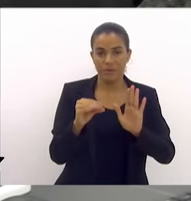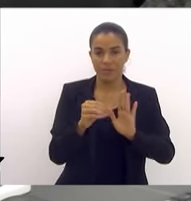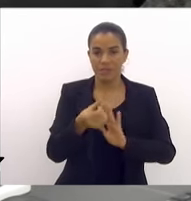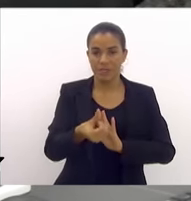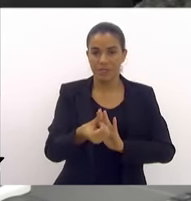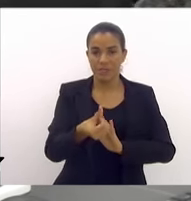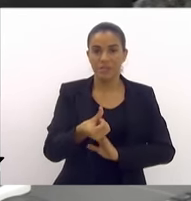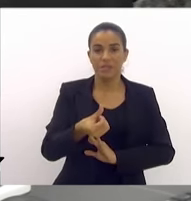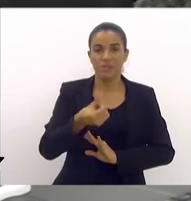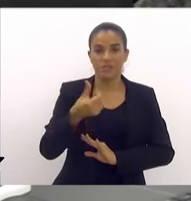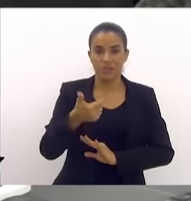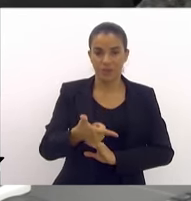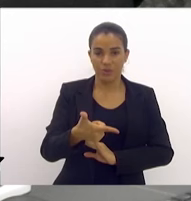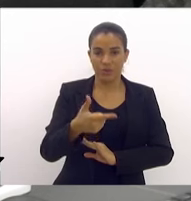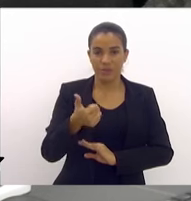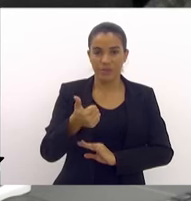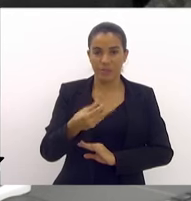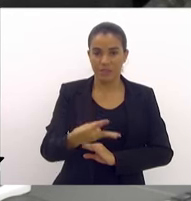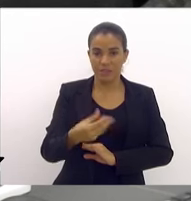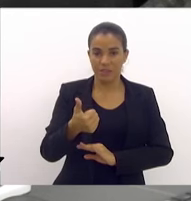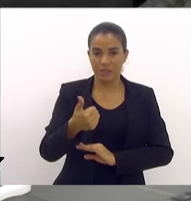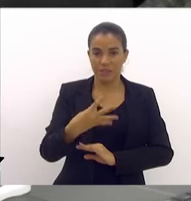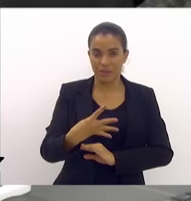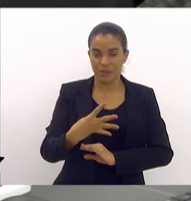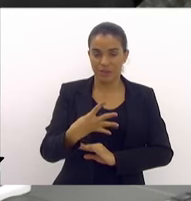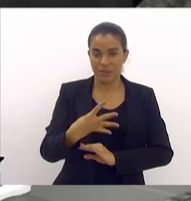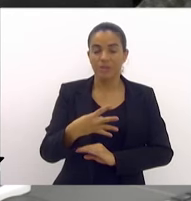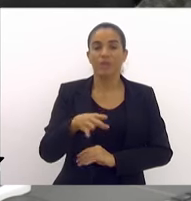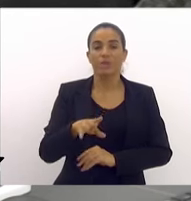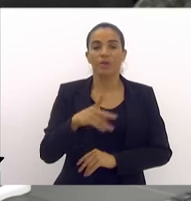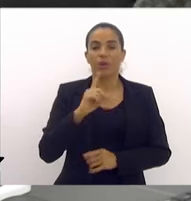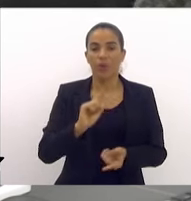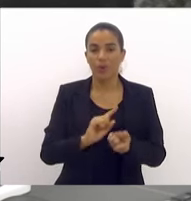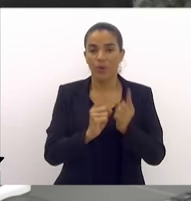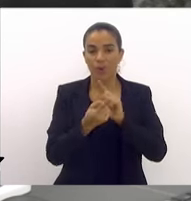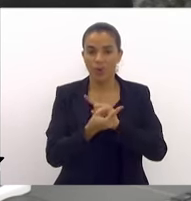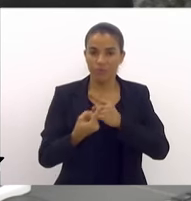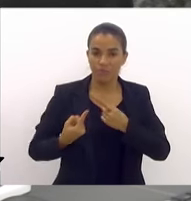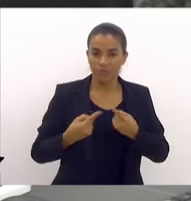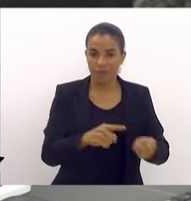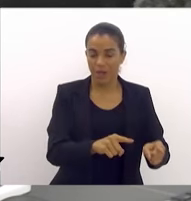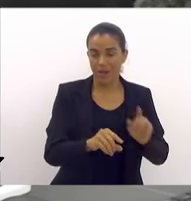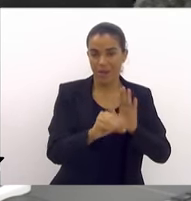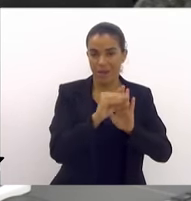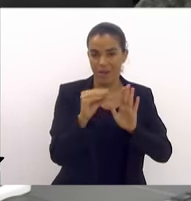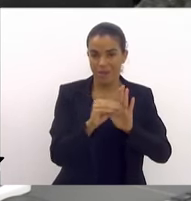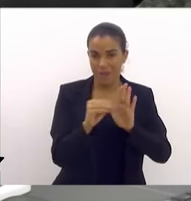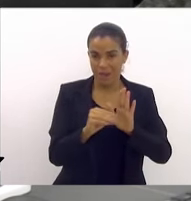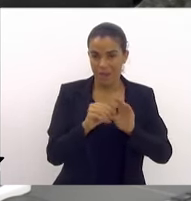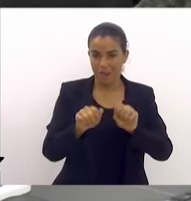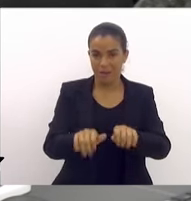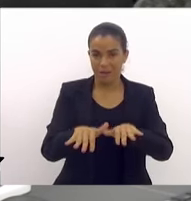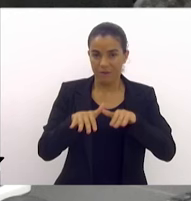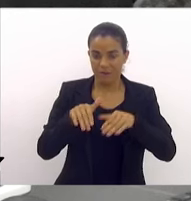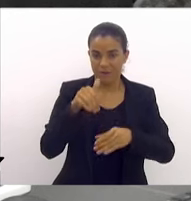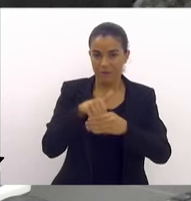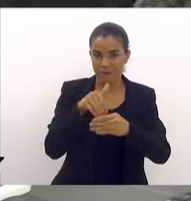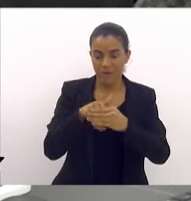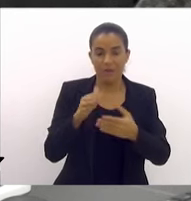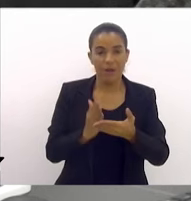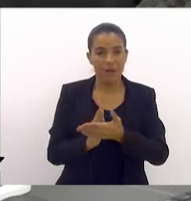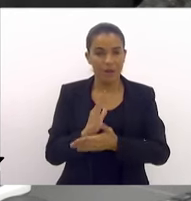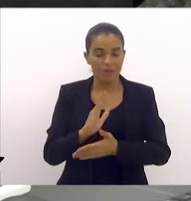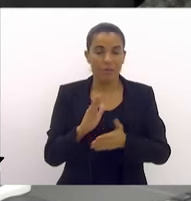6, 11, 12, 13 e 14, contrário às demais emendas de plenário, aprovado